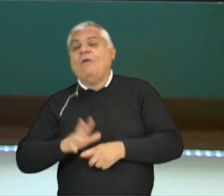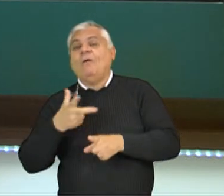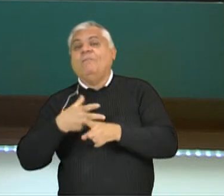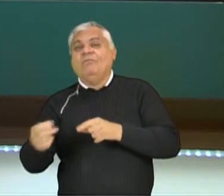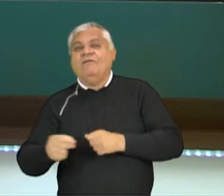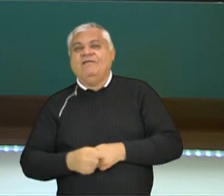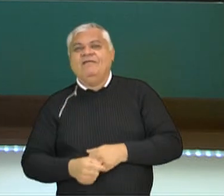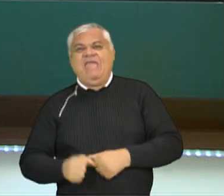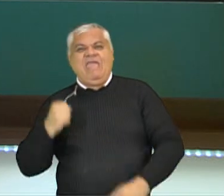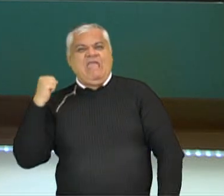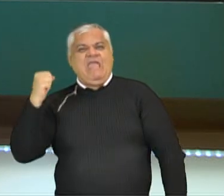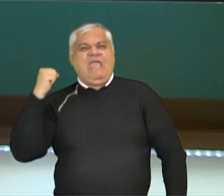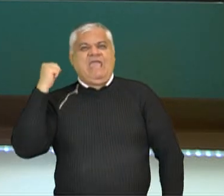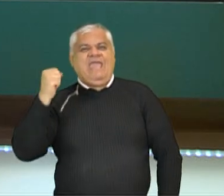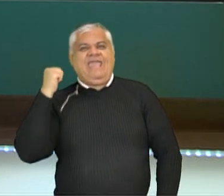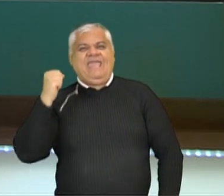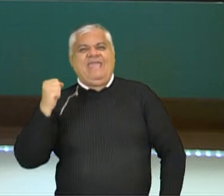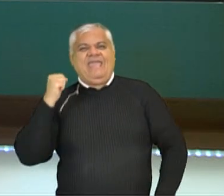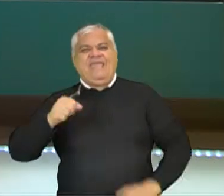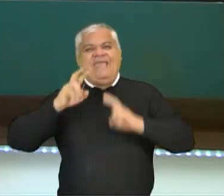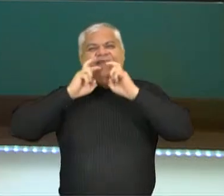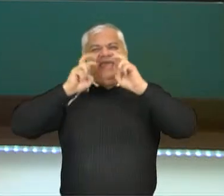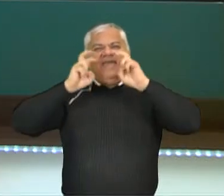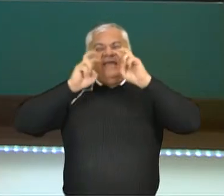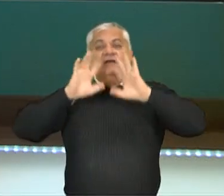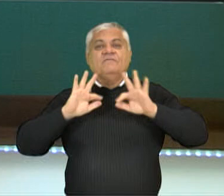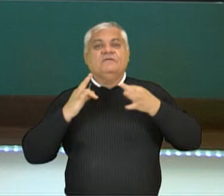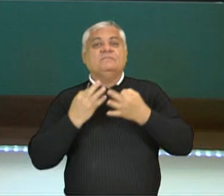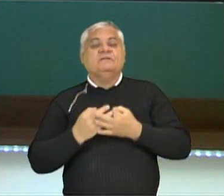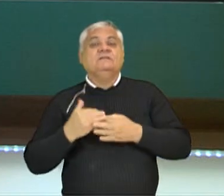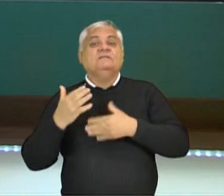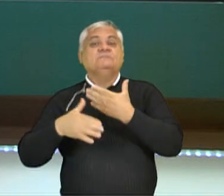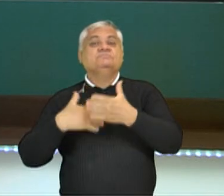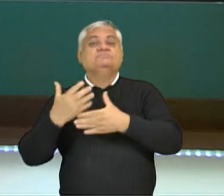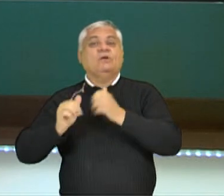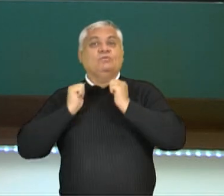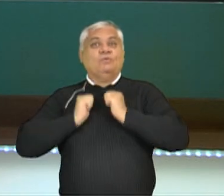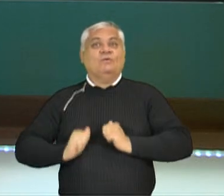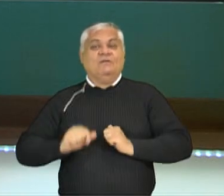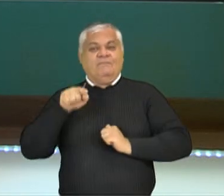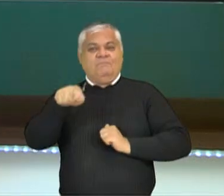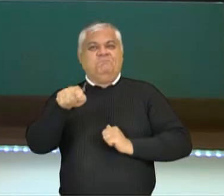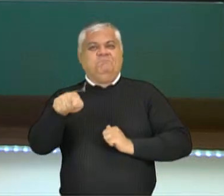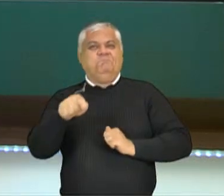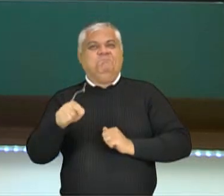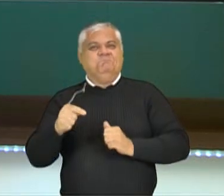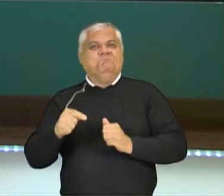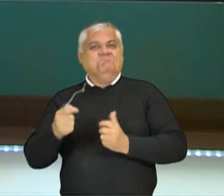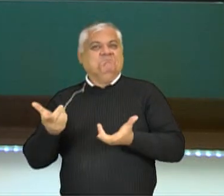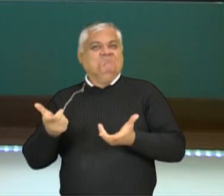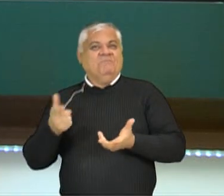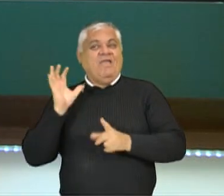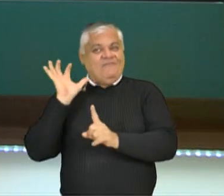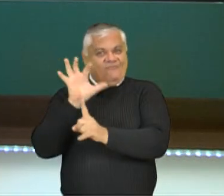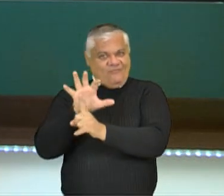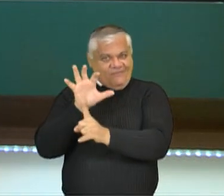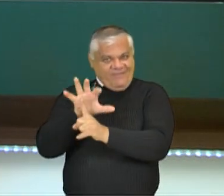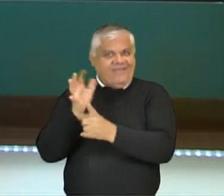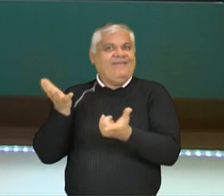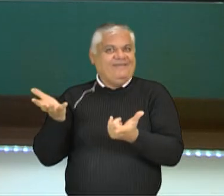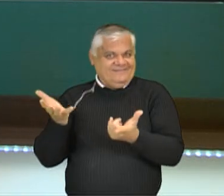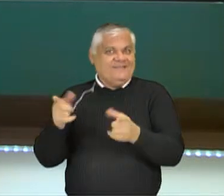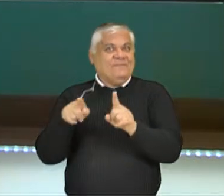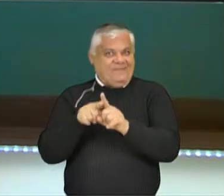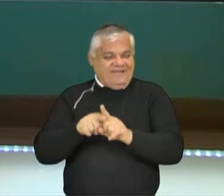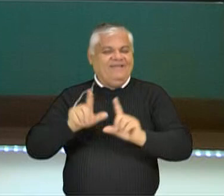aí a criança torceu, gritou junto com o familiar, e aí começou a torcer para aquele time também. Isso é influência, não só da mídia, claro, mas a